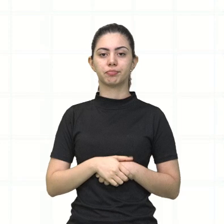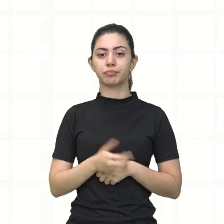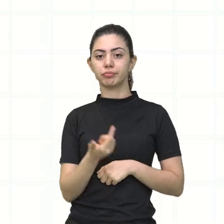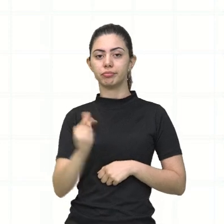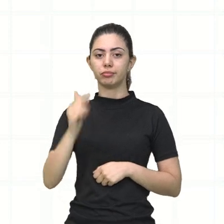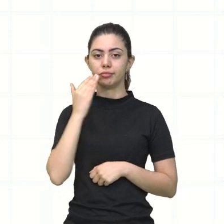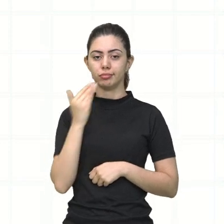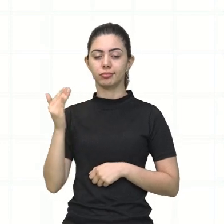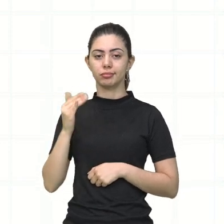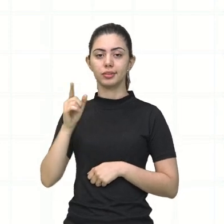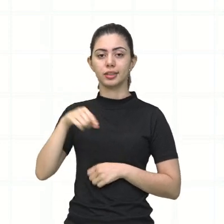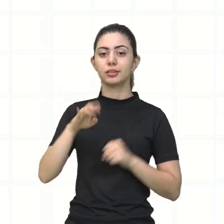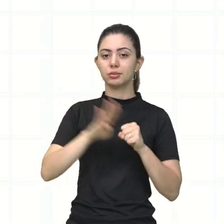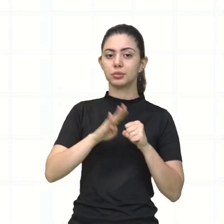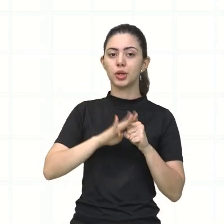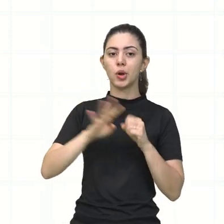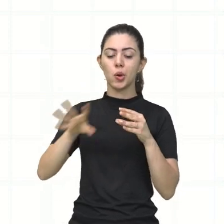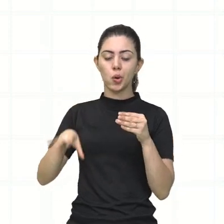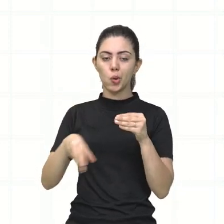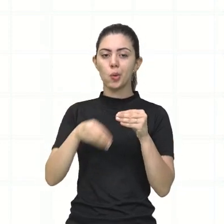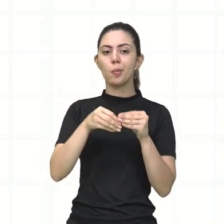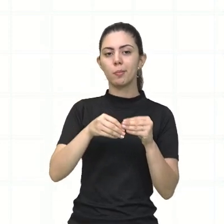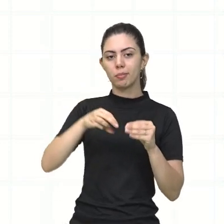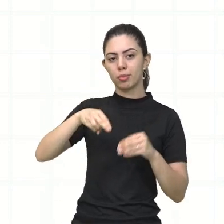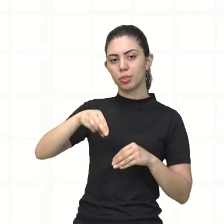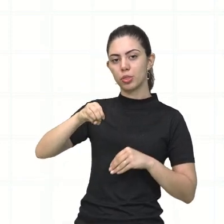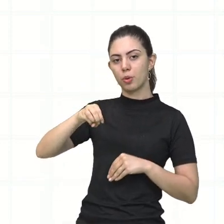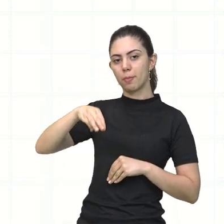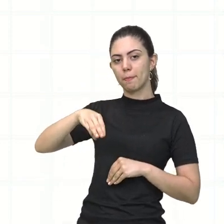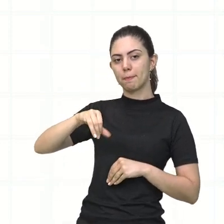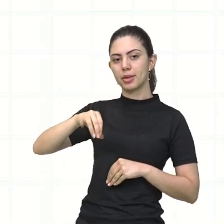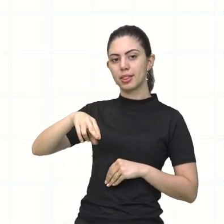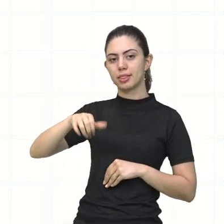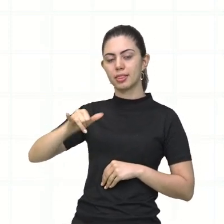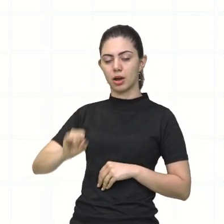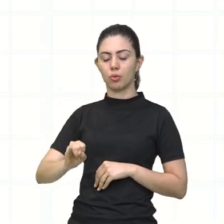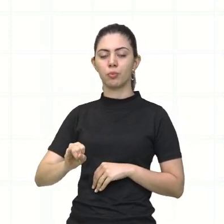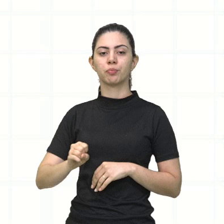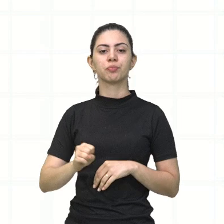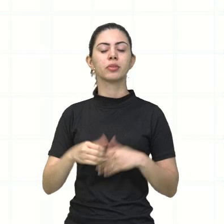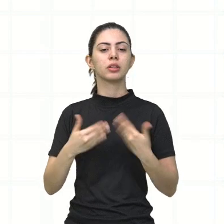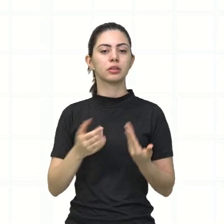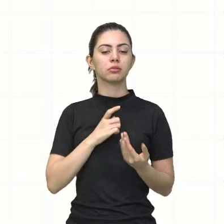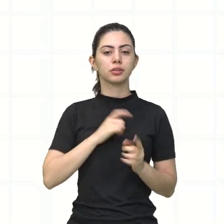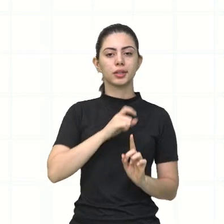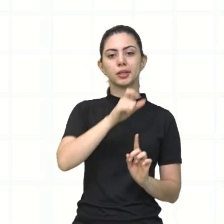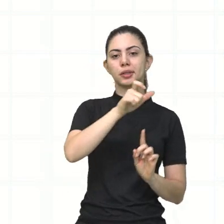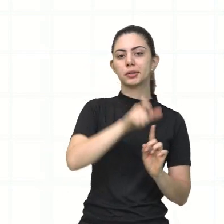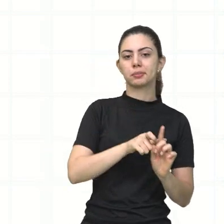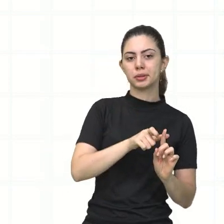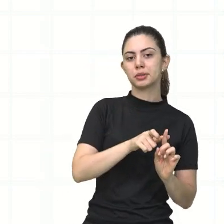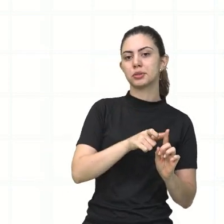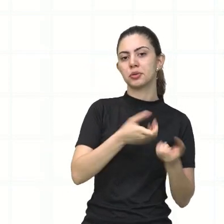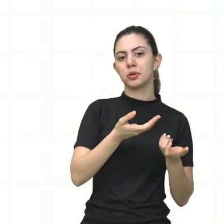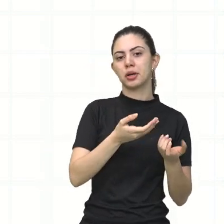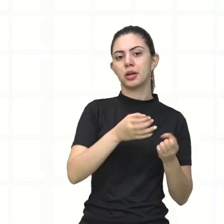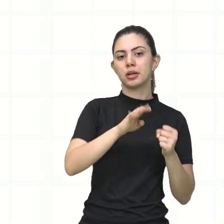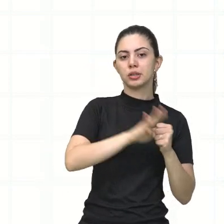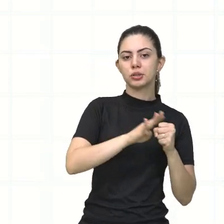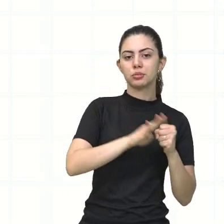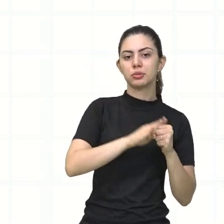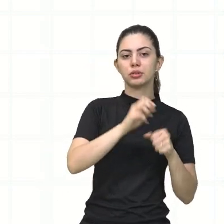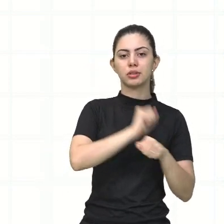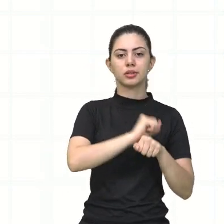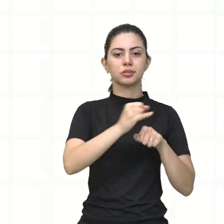Completiva nominal, ela completa ou desenvolve o sentido de um substantivo, adjetivo ou advérbio. Não está mais complementando o sentido